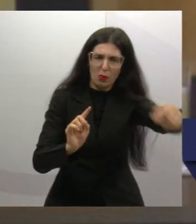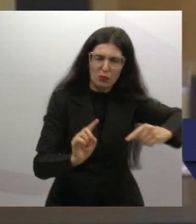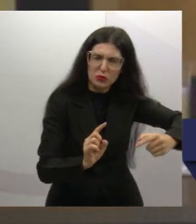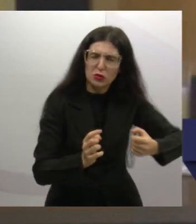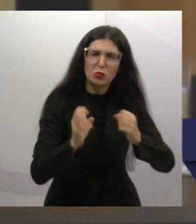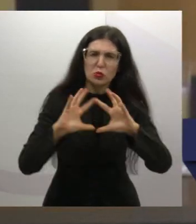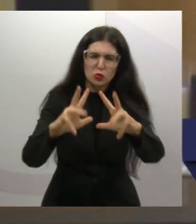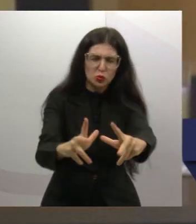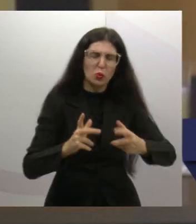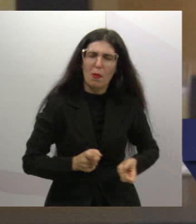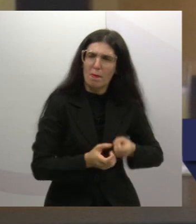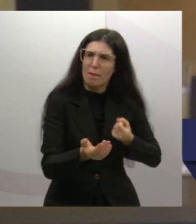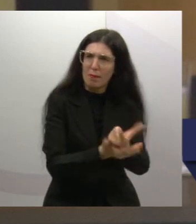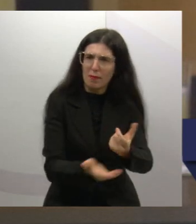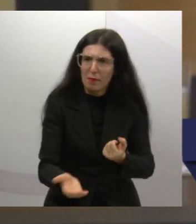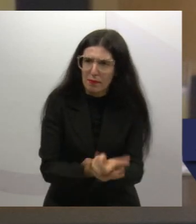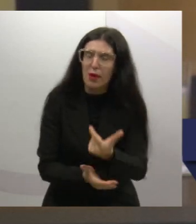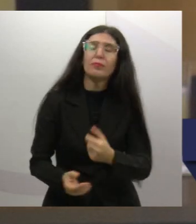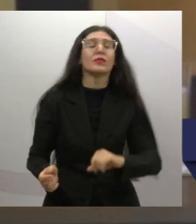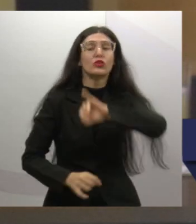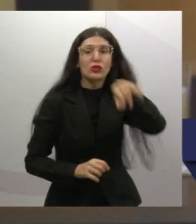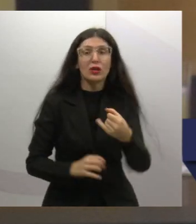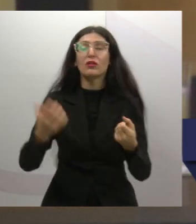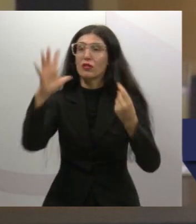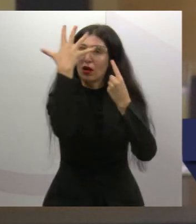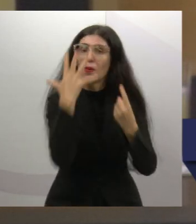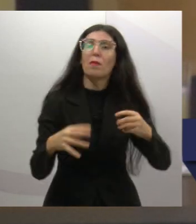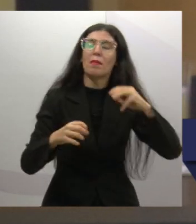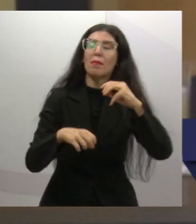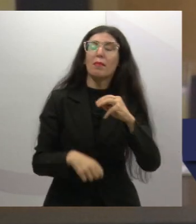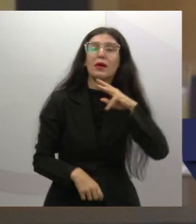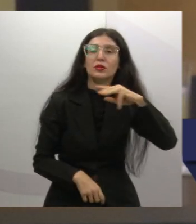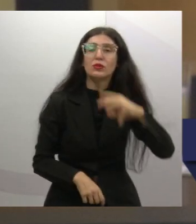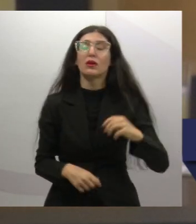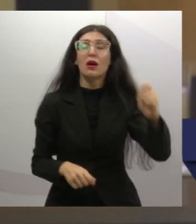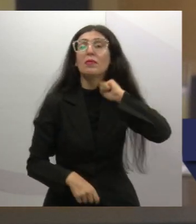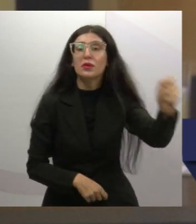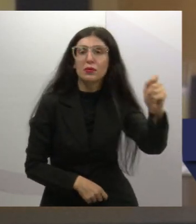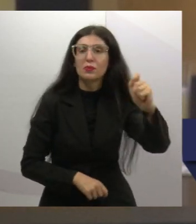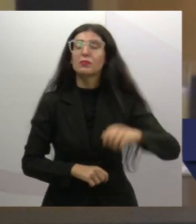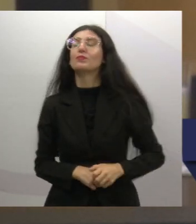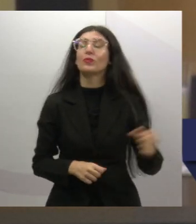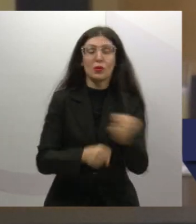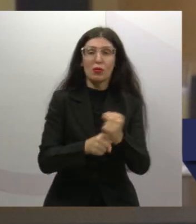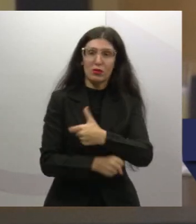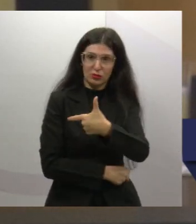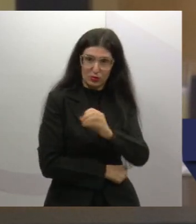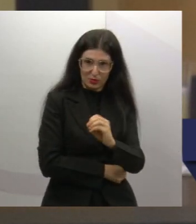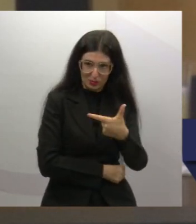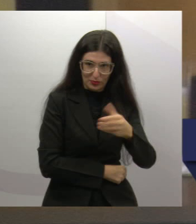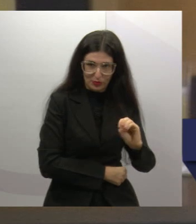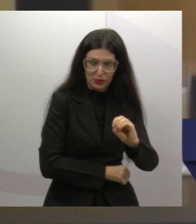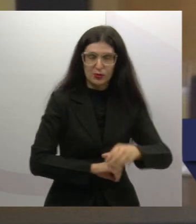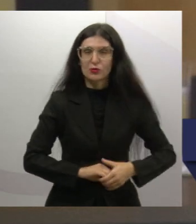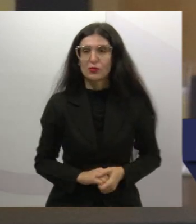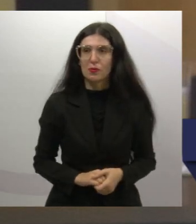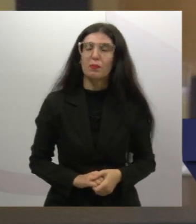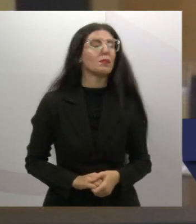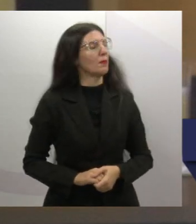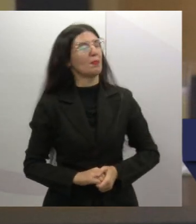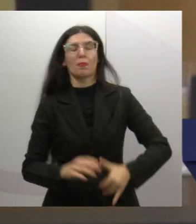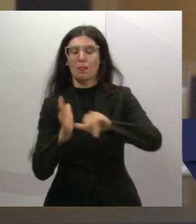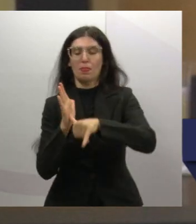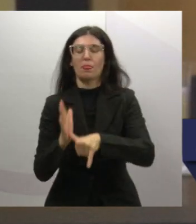fiscais referente ao quadrimestre janeiro, fevereiro, março e abril de 2020, conforme edital